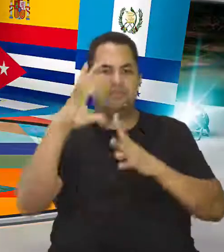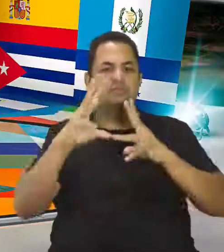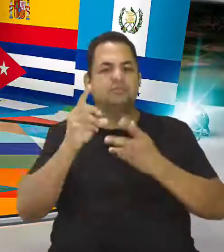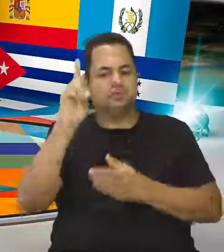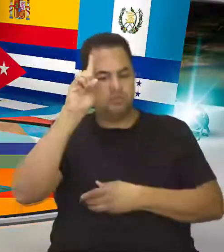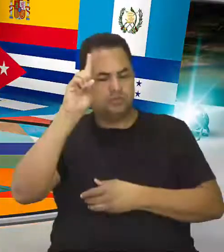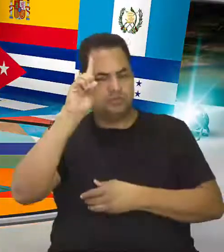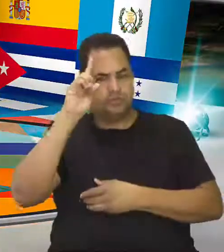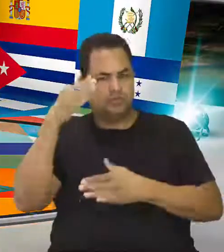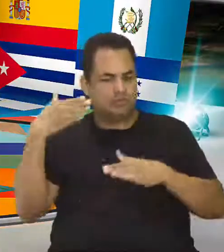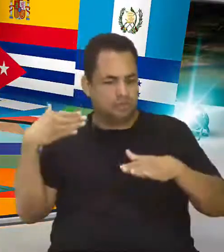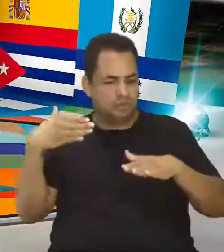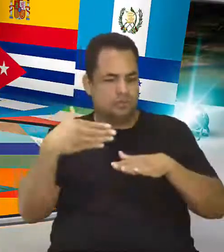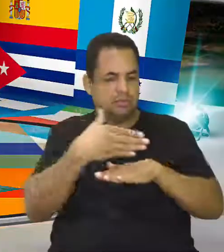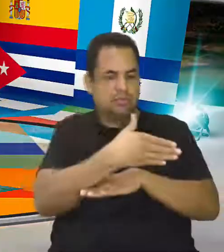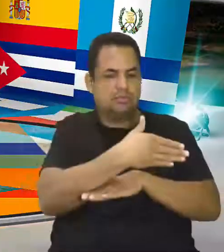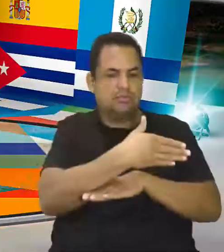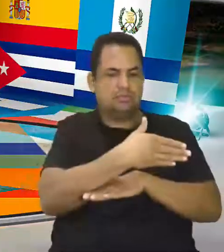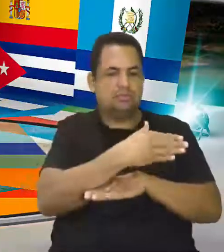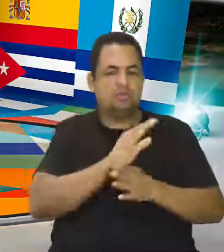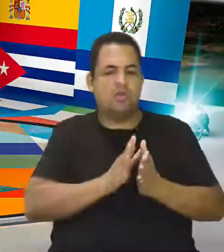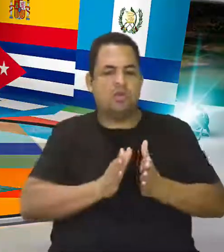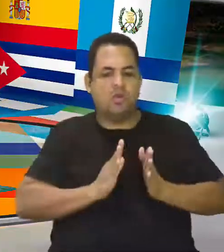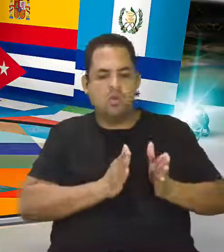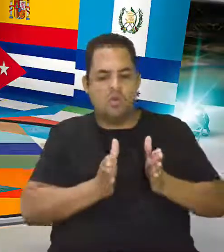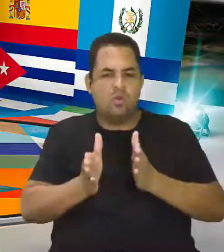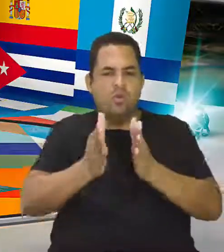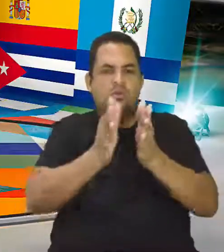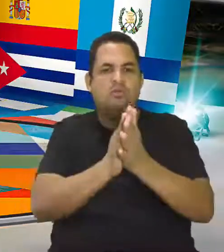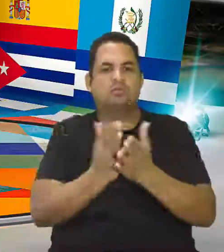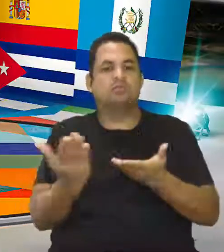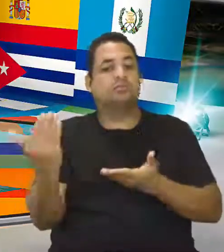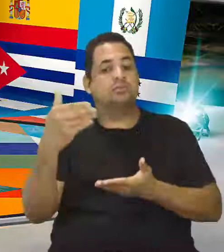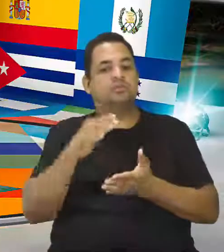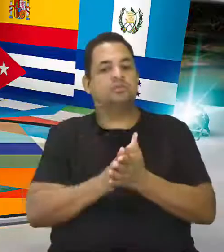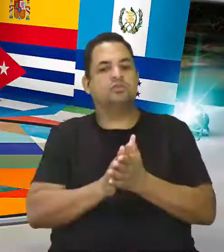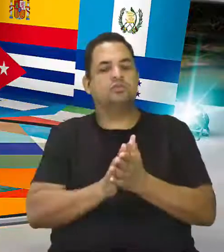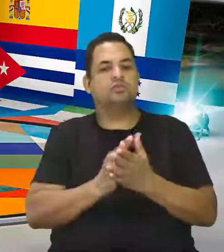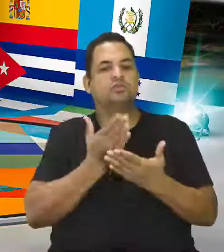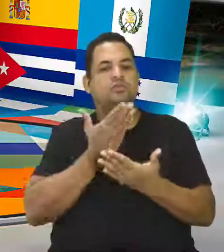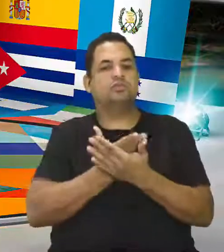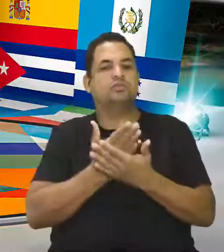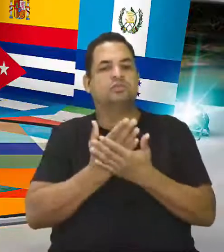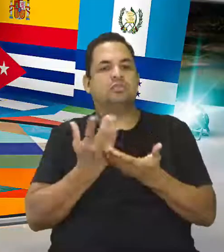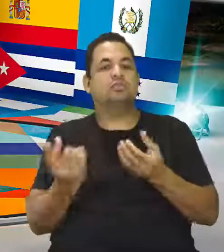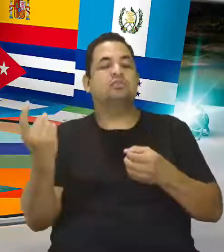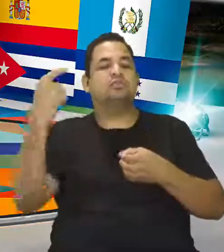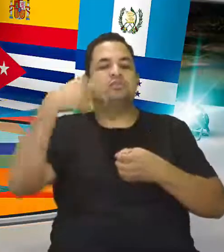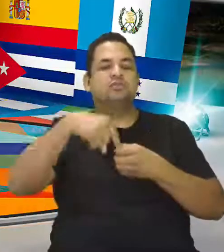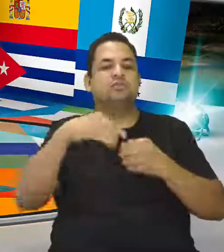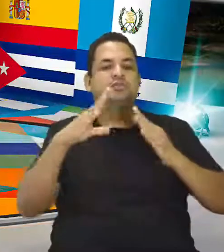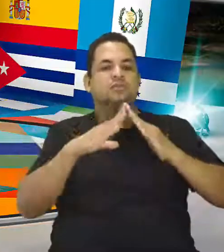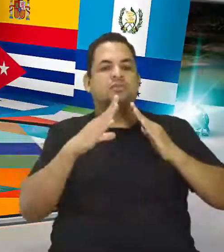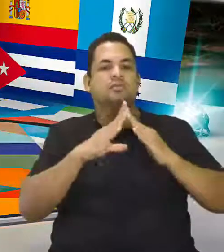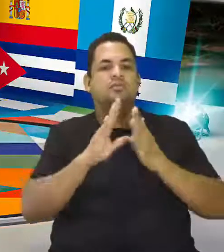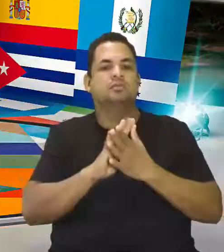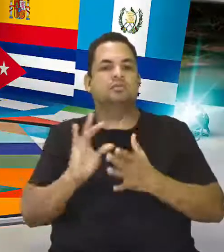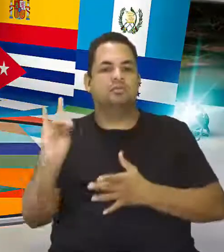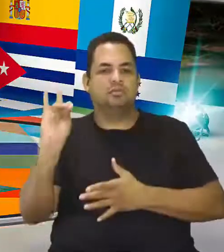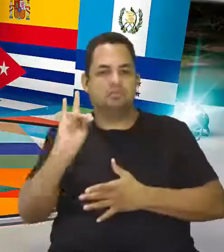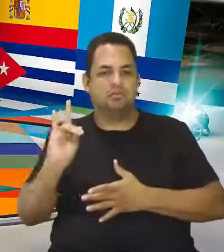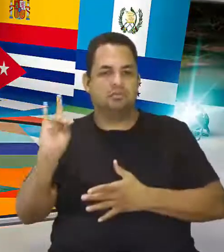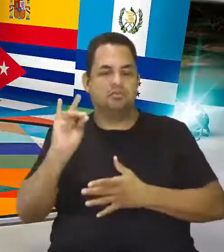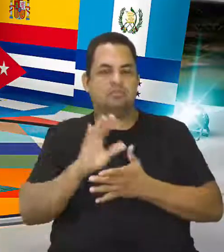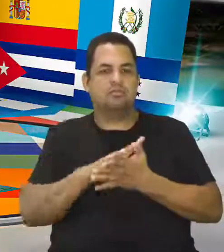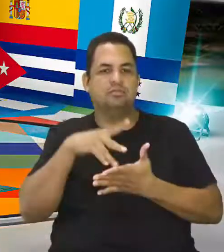dias também. Eles atravessam o rio e vêm para o Brasil estudar e depois voltam para sua casa em La Bolívia. Então